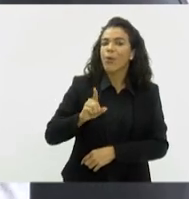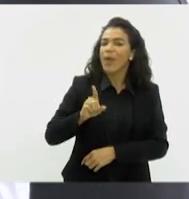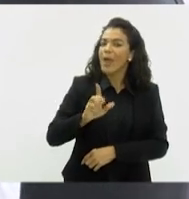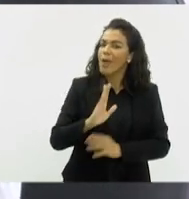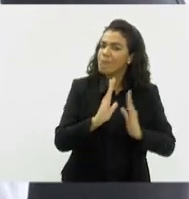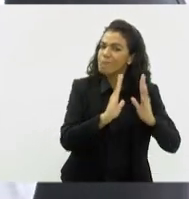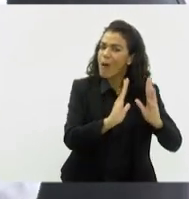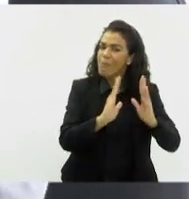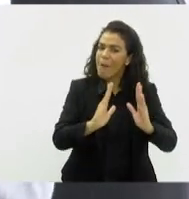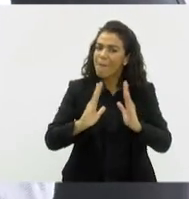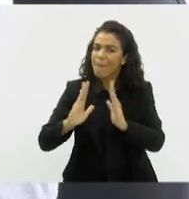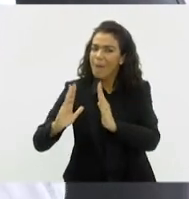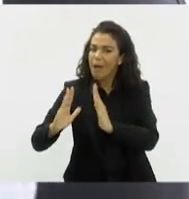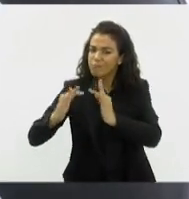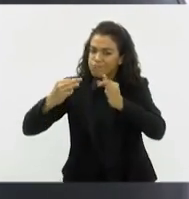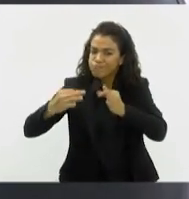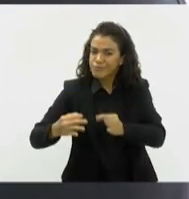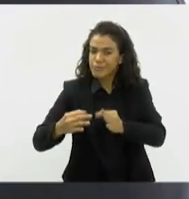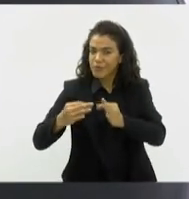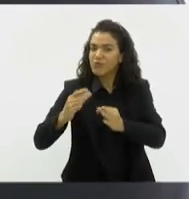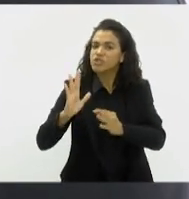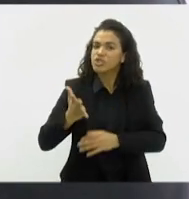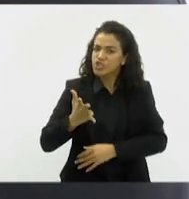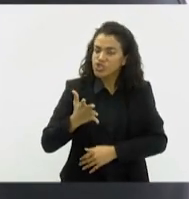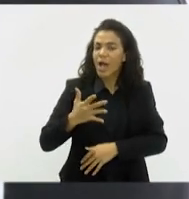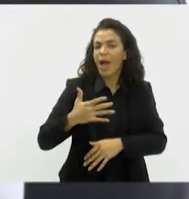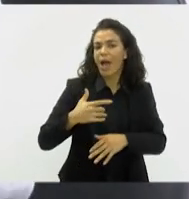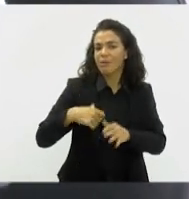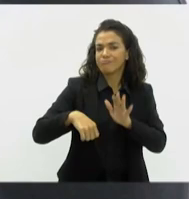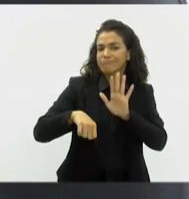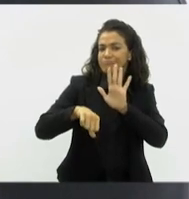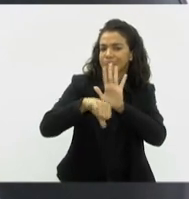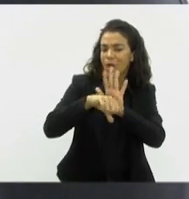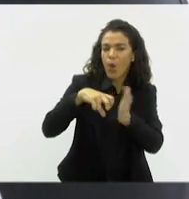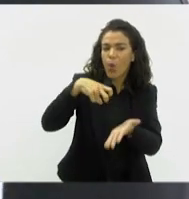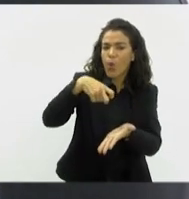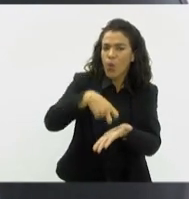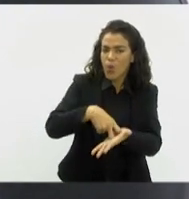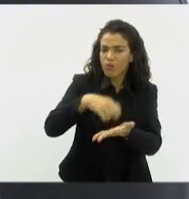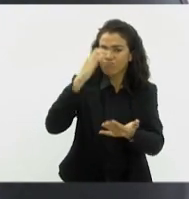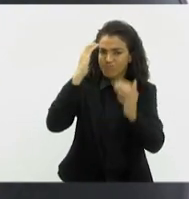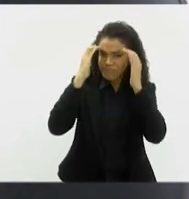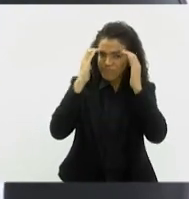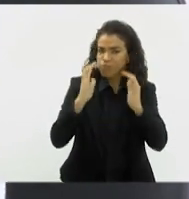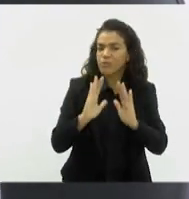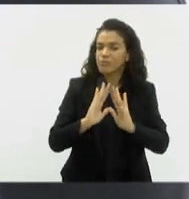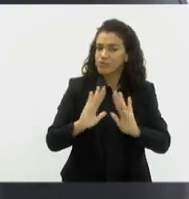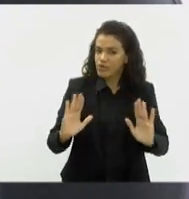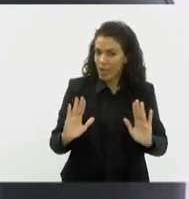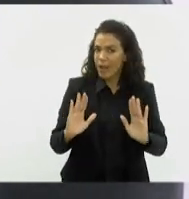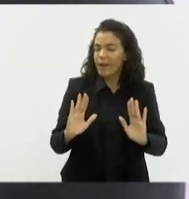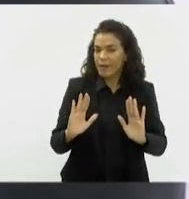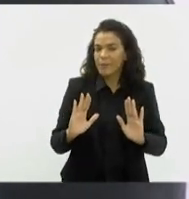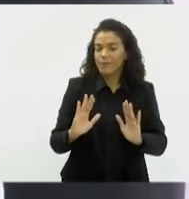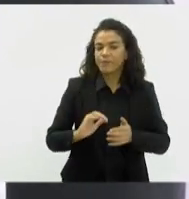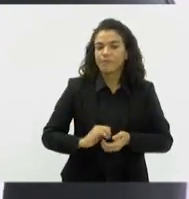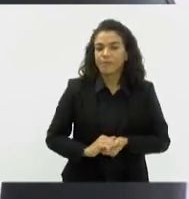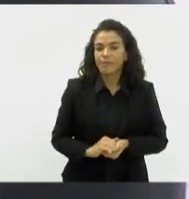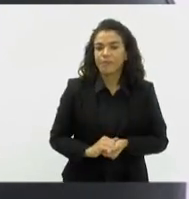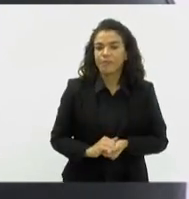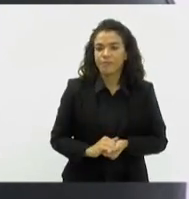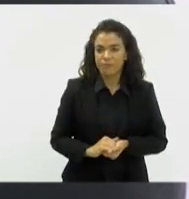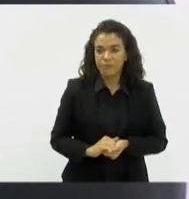absolutamente legal, você já cumpriu sua pena, então isso também é muito importante deixar consignado. Teve reabilitação, não é?